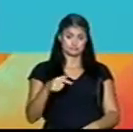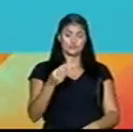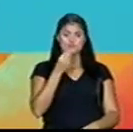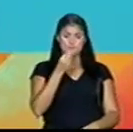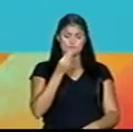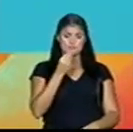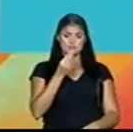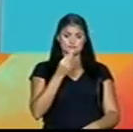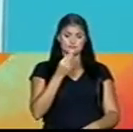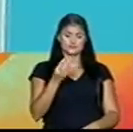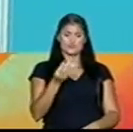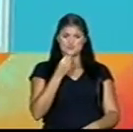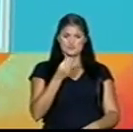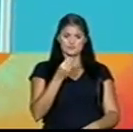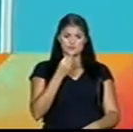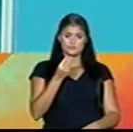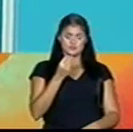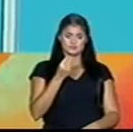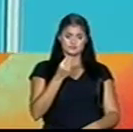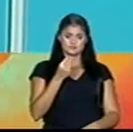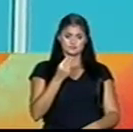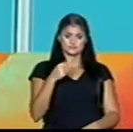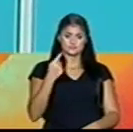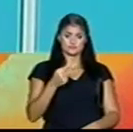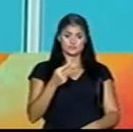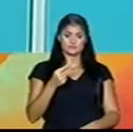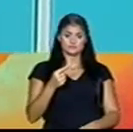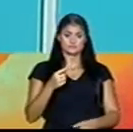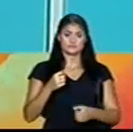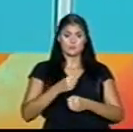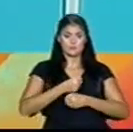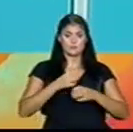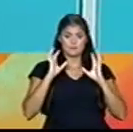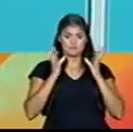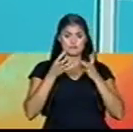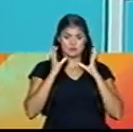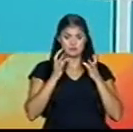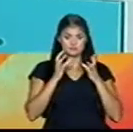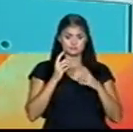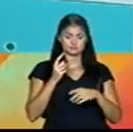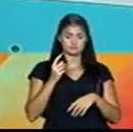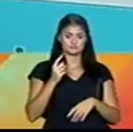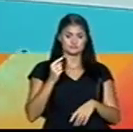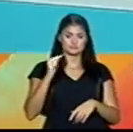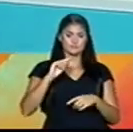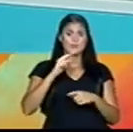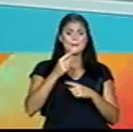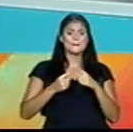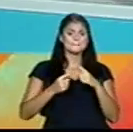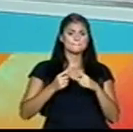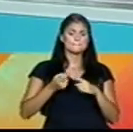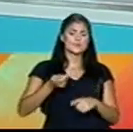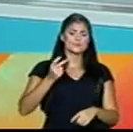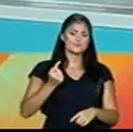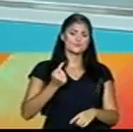comia, não é? Comia e estava ali cada vez a aumentar de peso. Isso levou a ficar um ano? Não, meio ano. Ah, meio ano. Okay. Mesmo